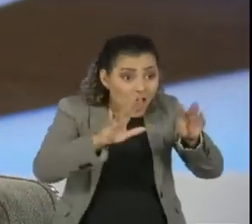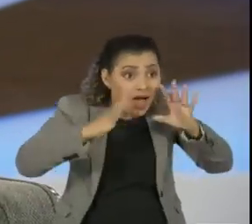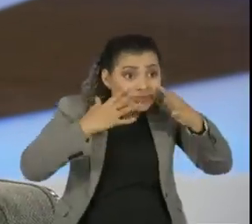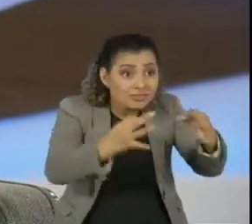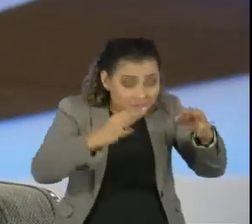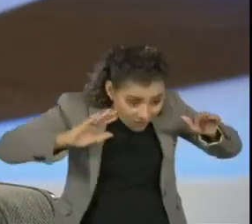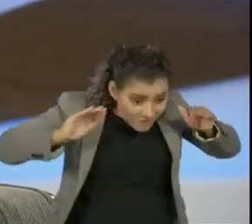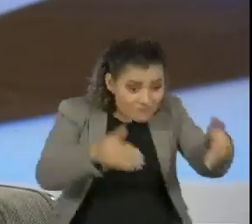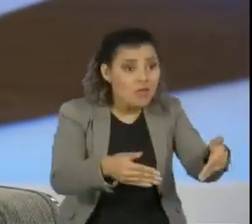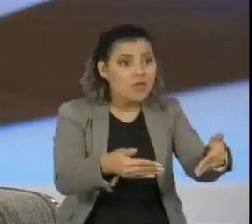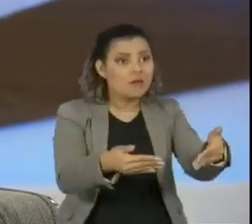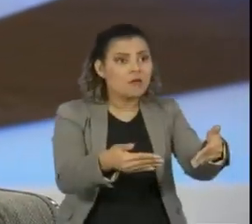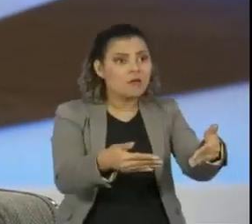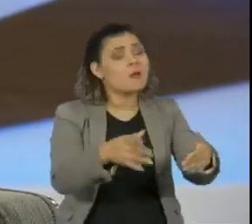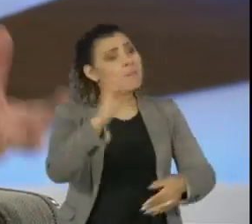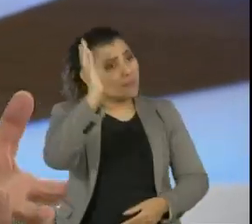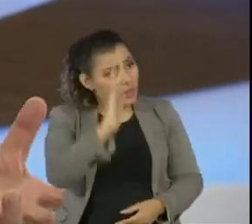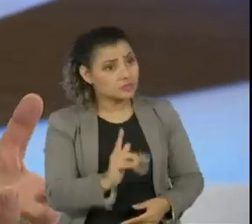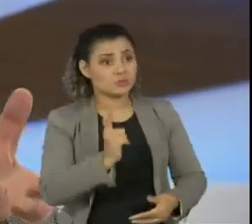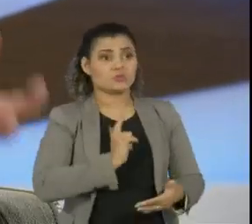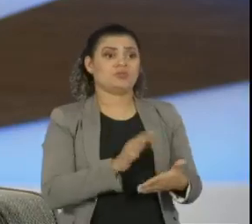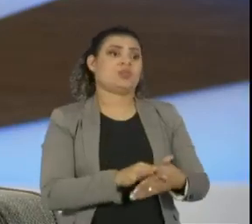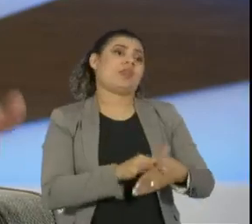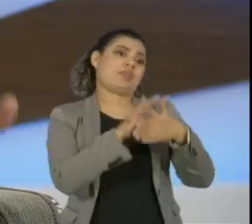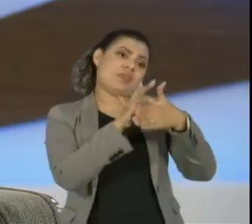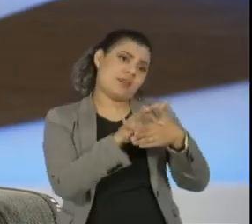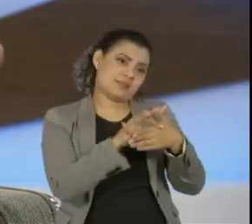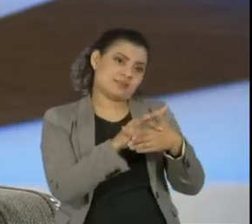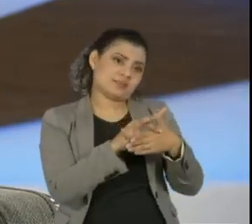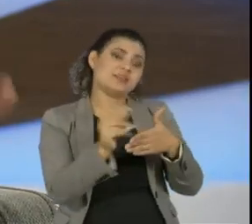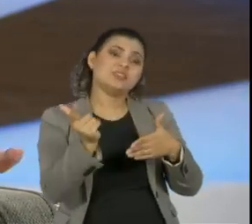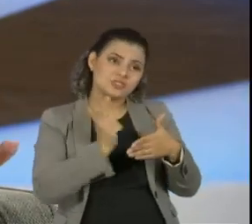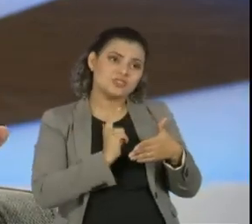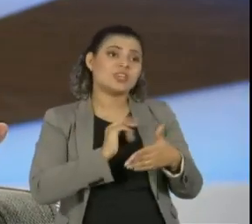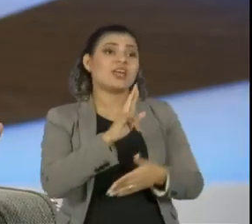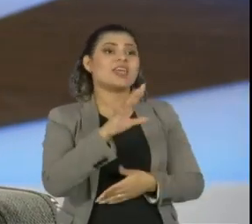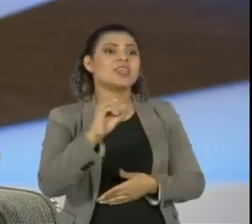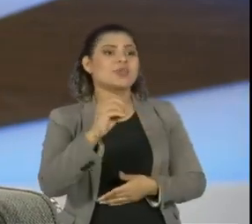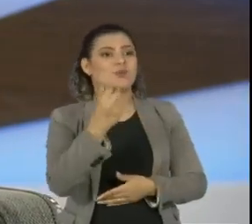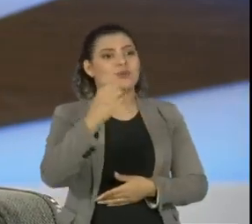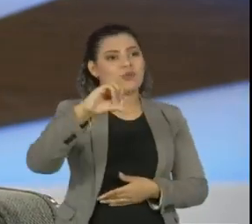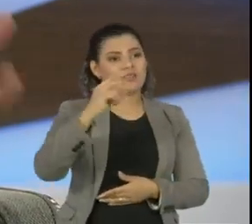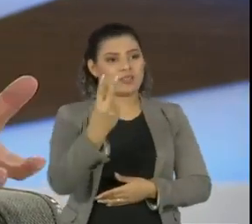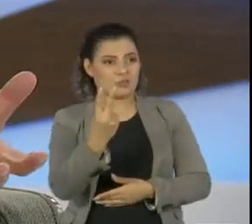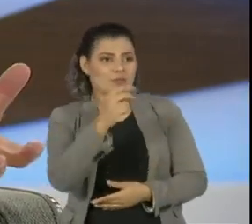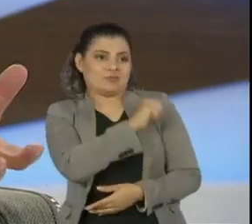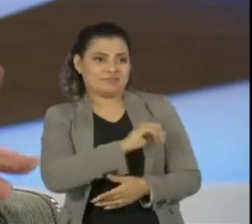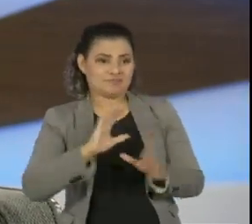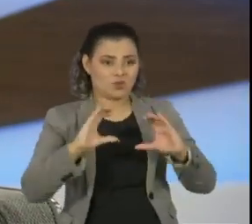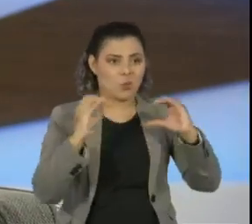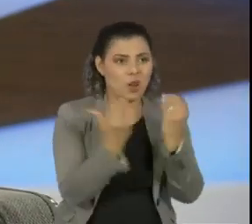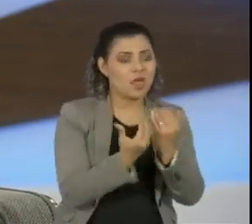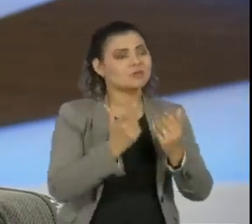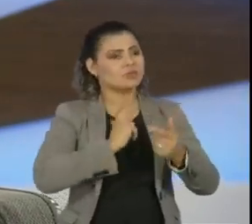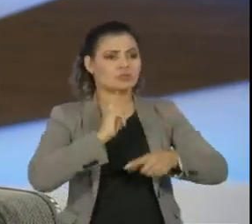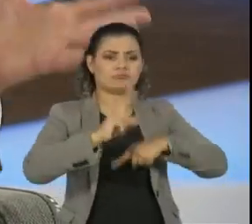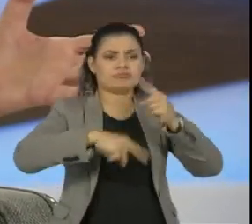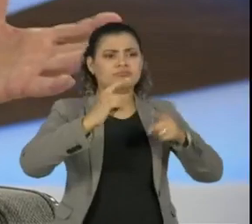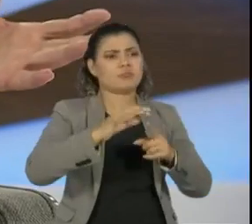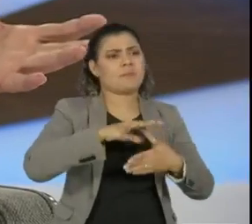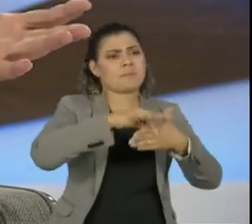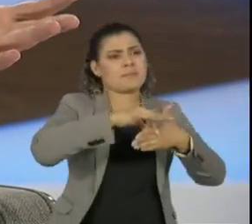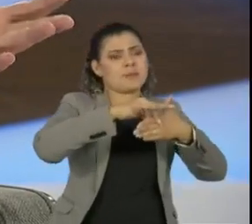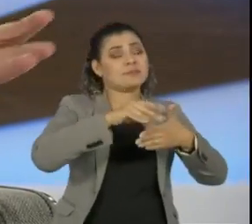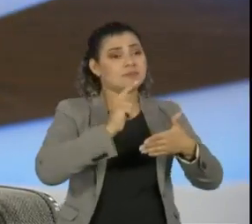com atenção o brasil tinha uma liderança desde a rio 92 construtiva é um país